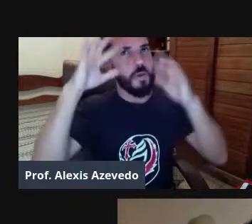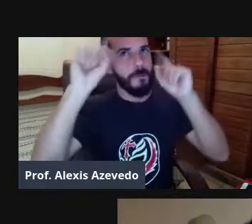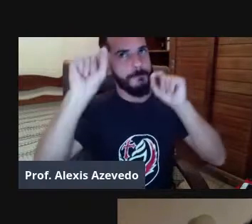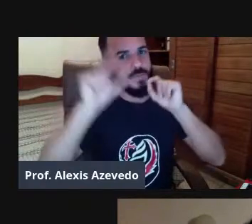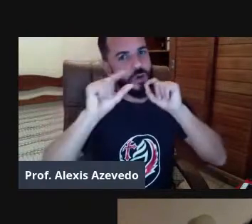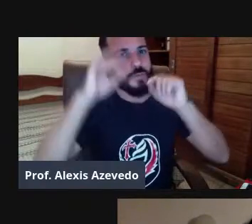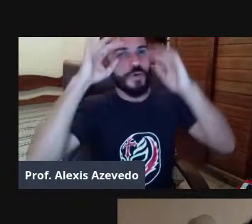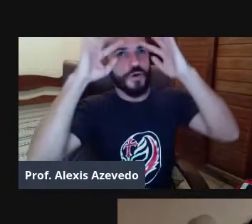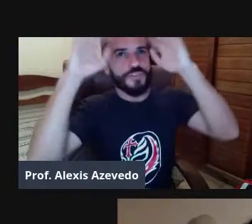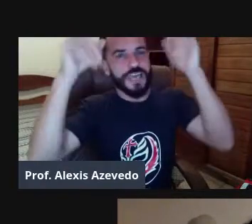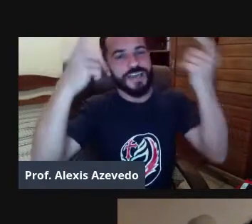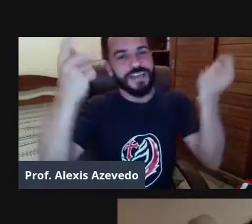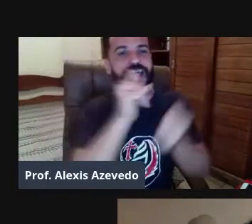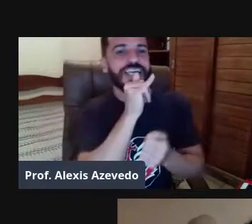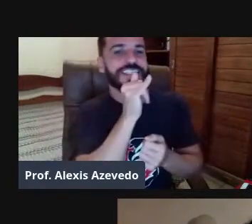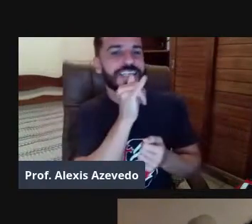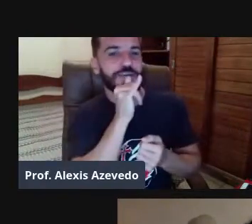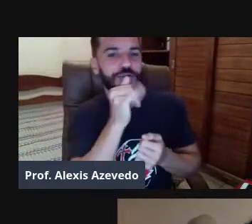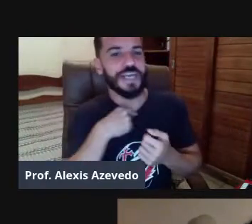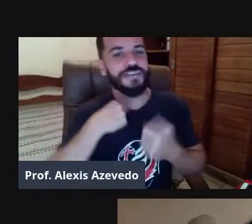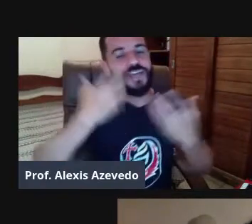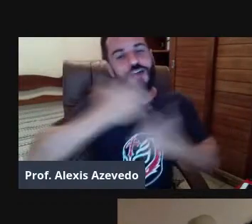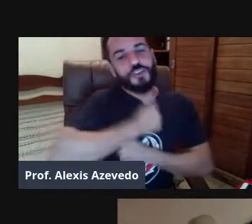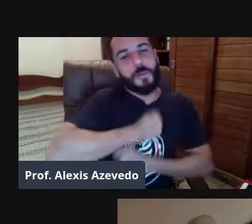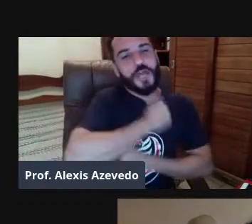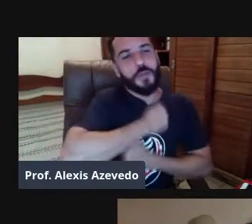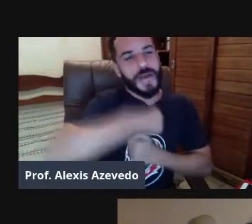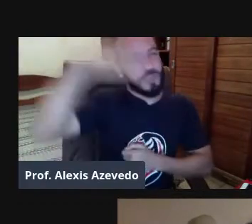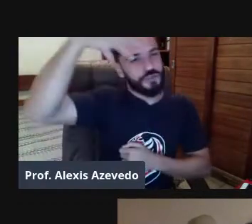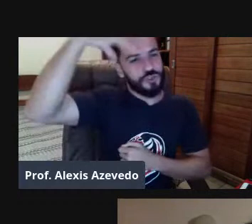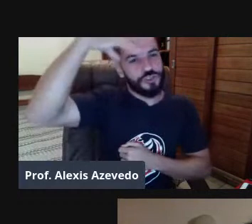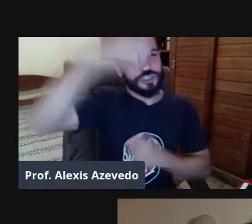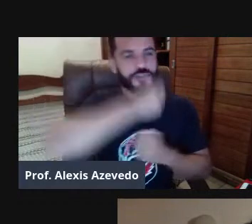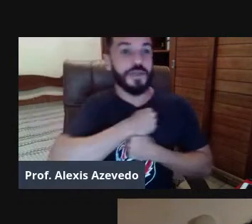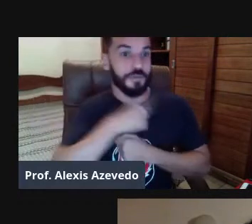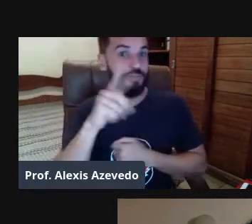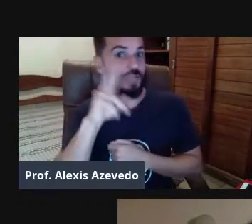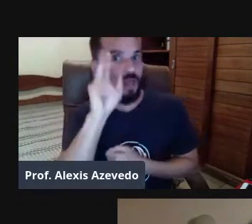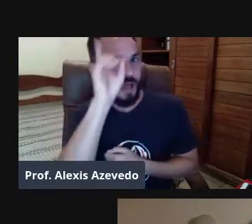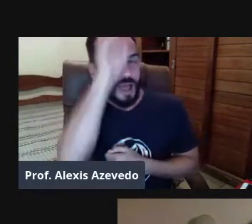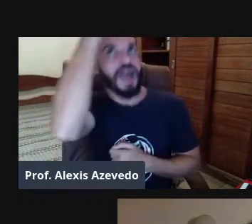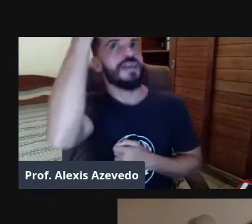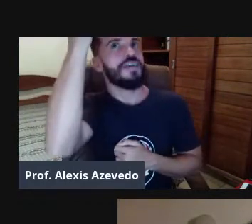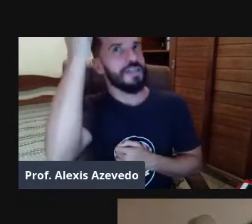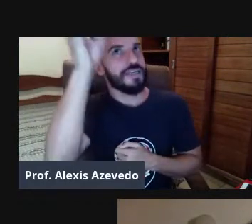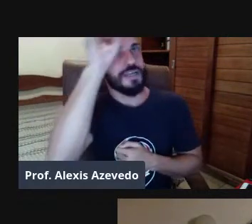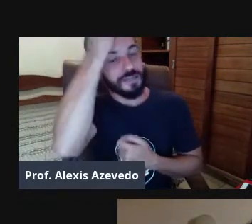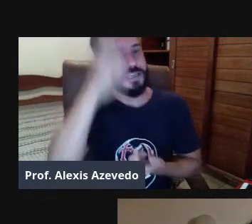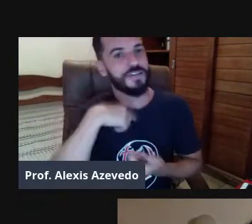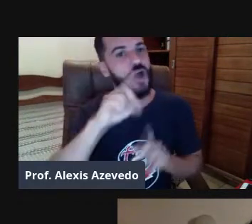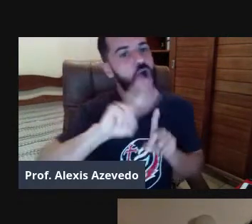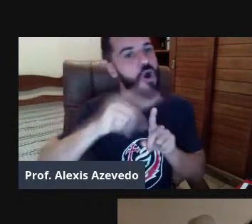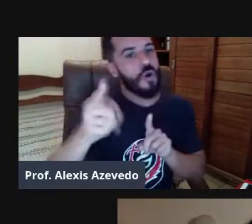banho de cachoeira, vem aquele insight, ou de manhã, outras pessoas têm na hora de dormir,